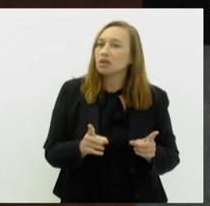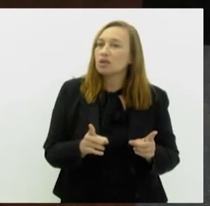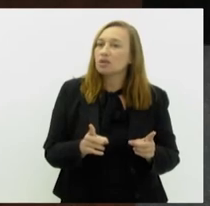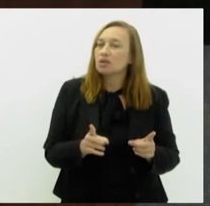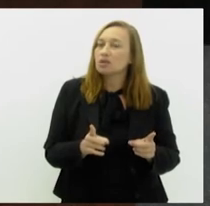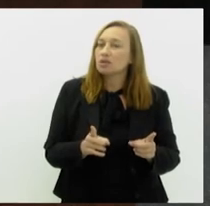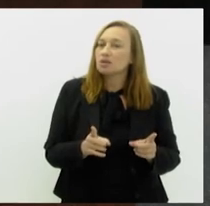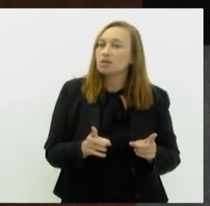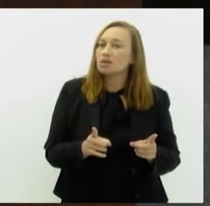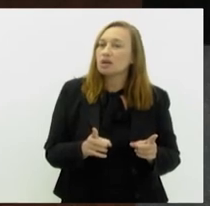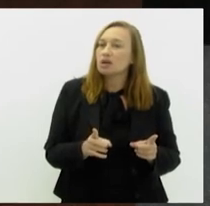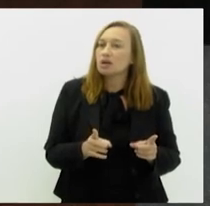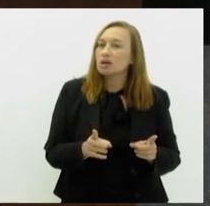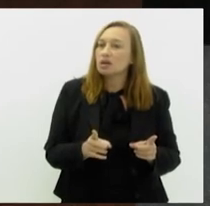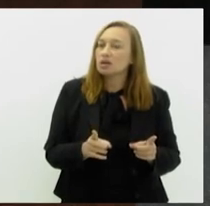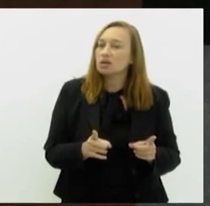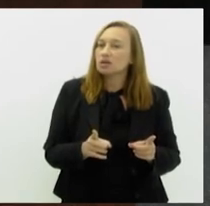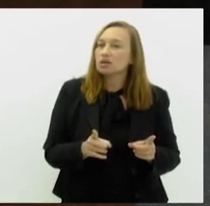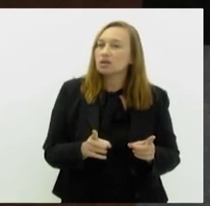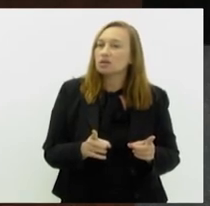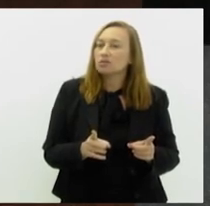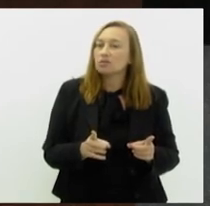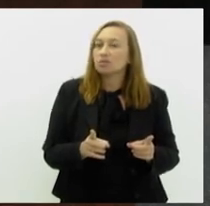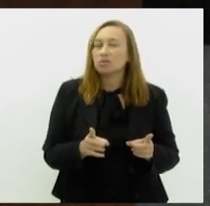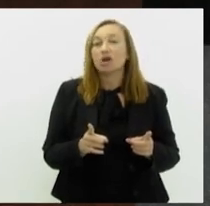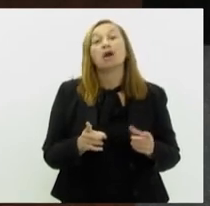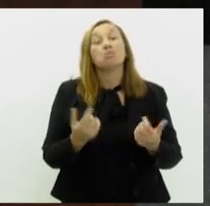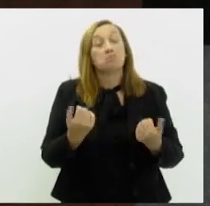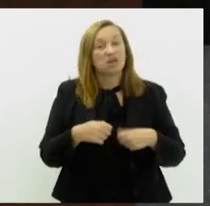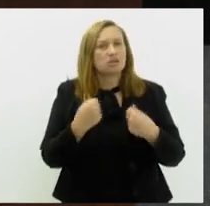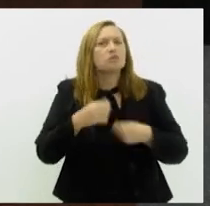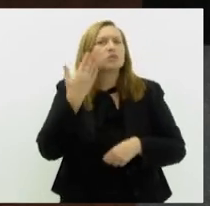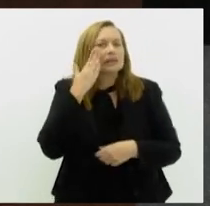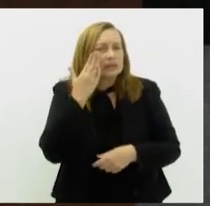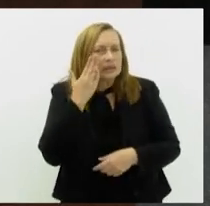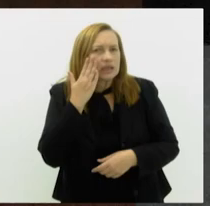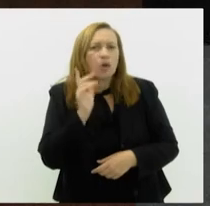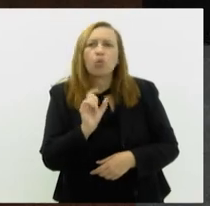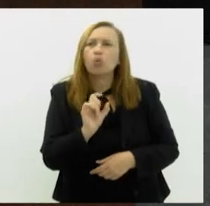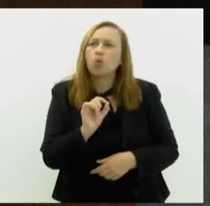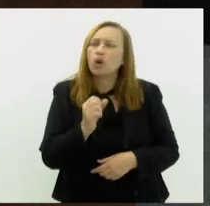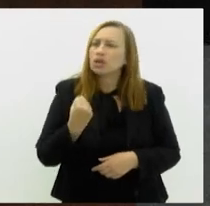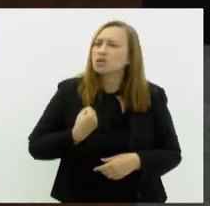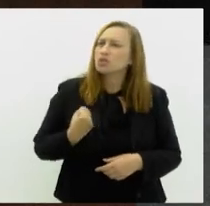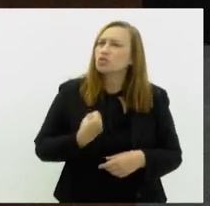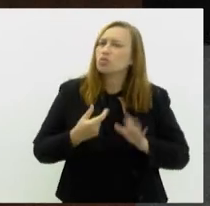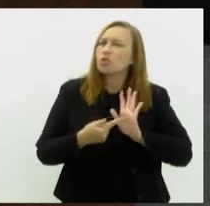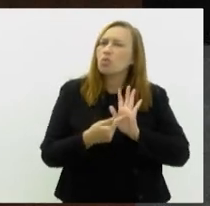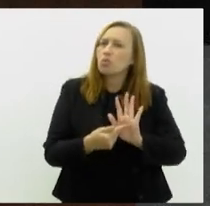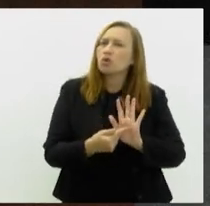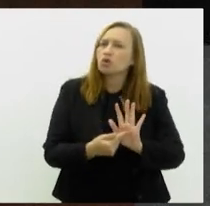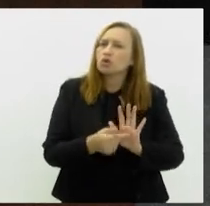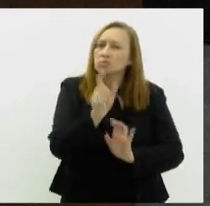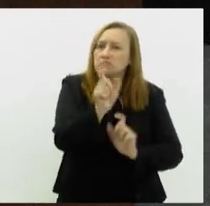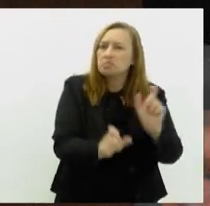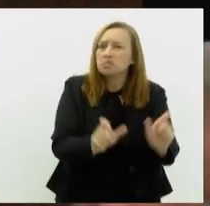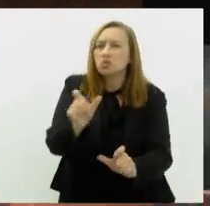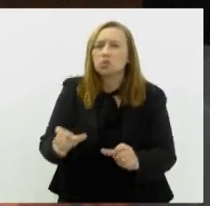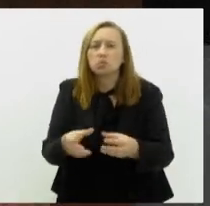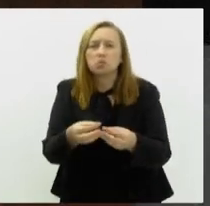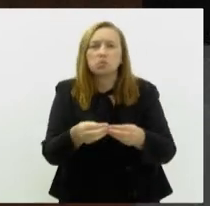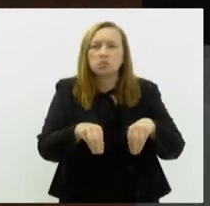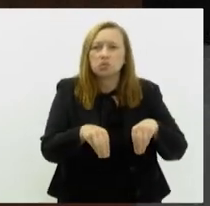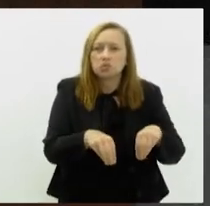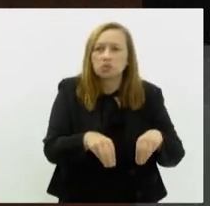deixar desensibilizados. Pelo contrário, a gente tem que entender que esse número demonstra pessoas que foram afetadas